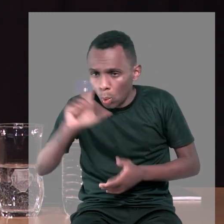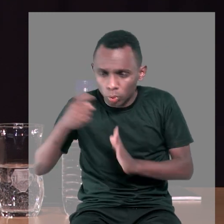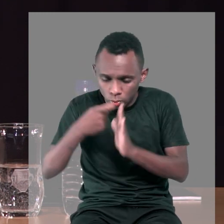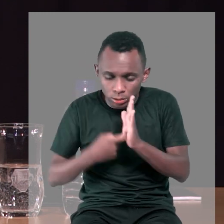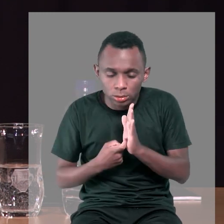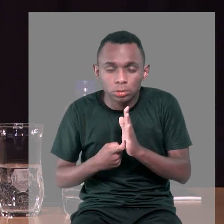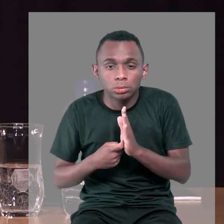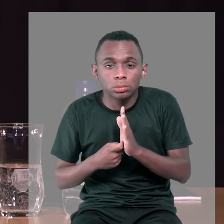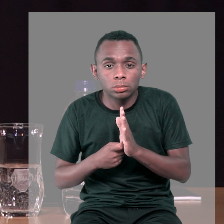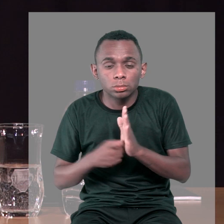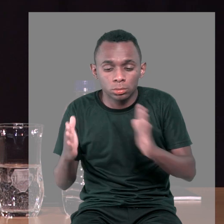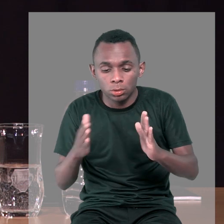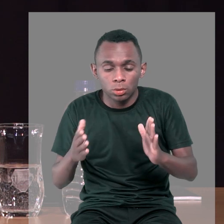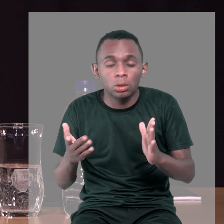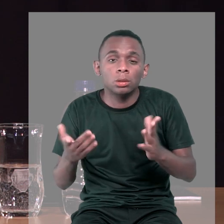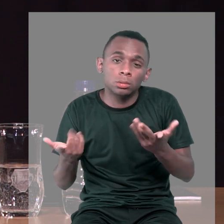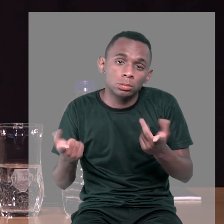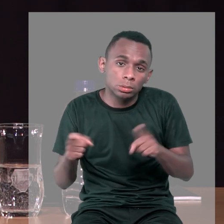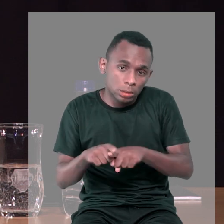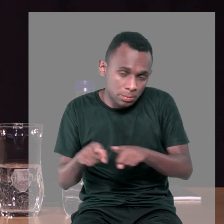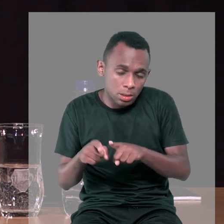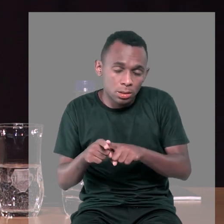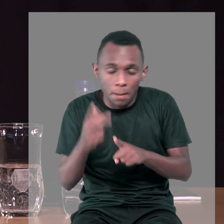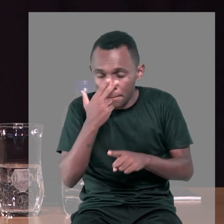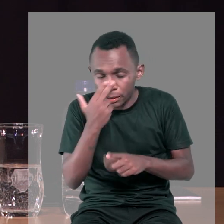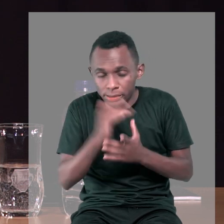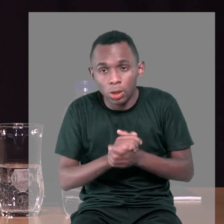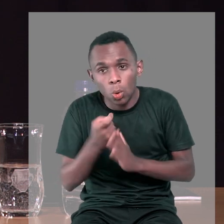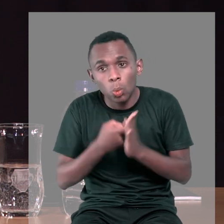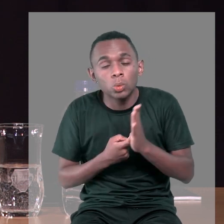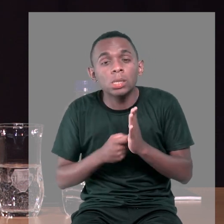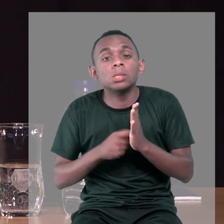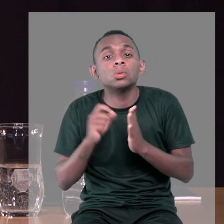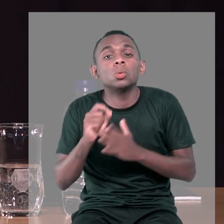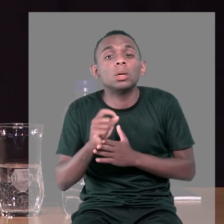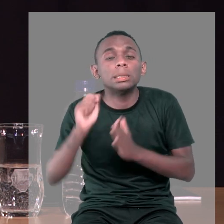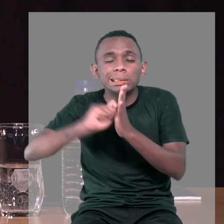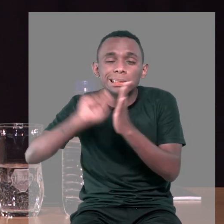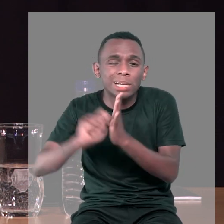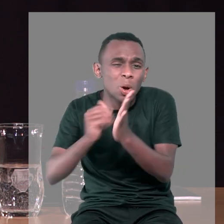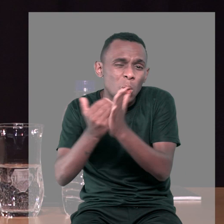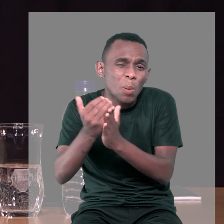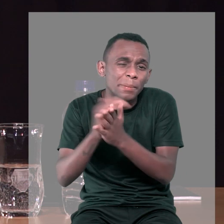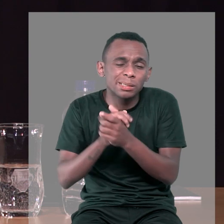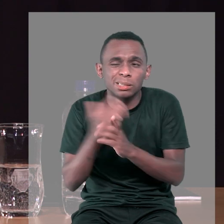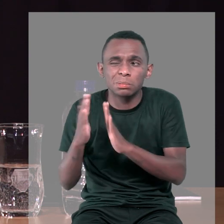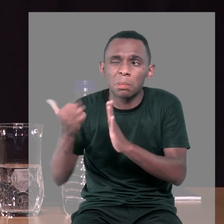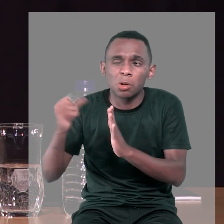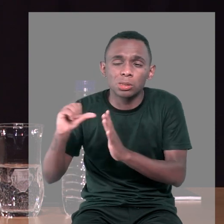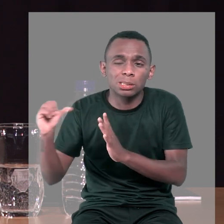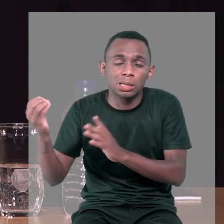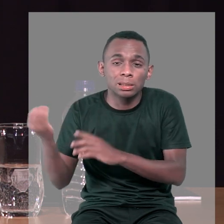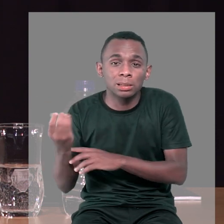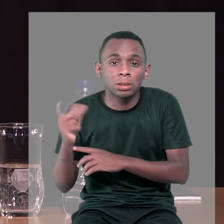e Política, e que se encontra numa coletânea cujo título é Entre o Passado e o Futuro. Nesse